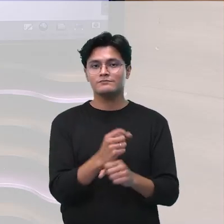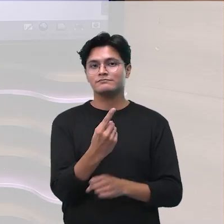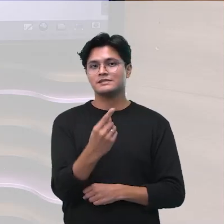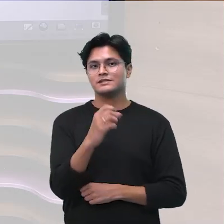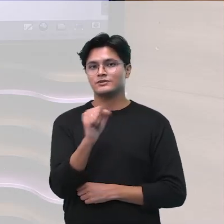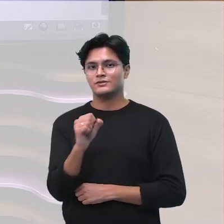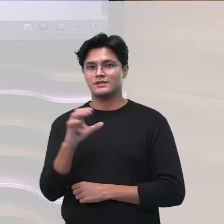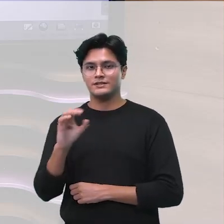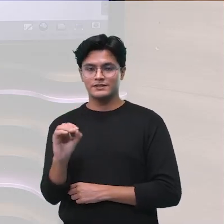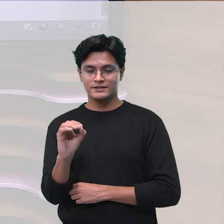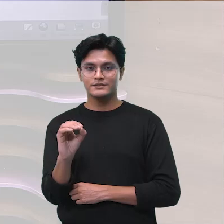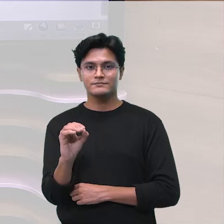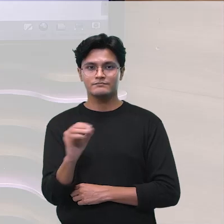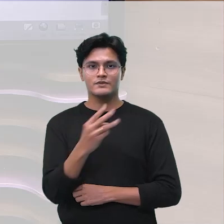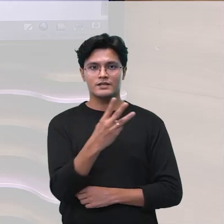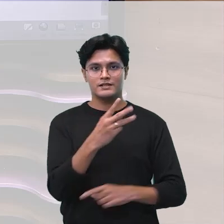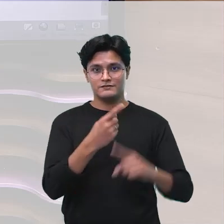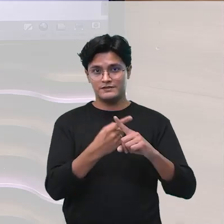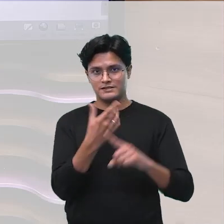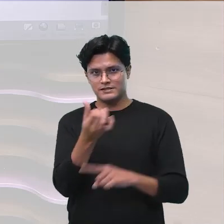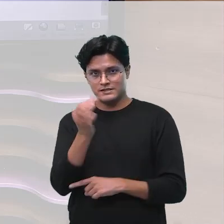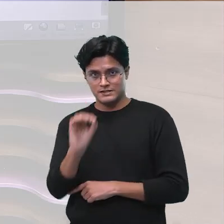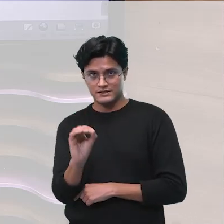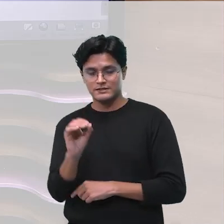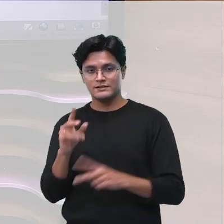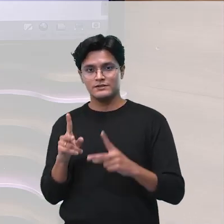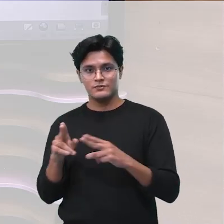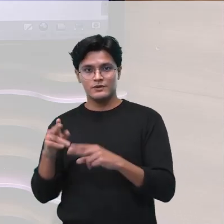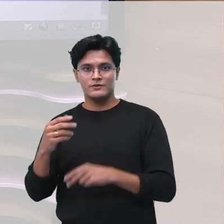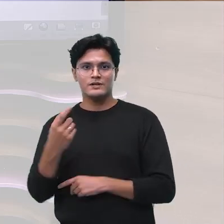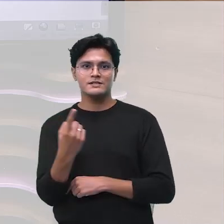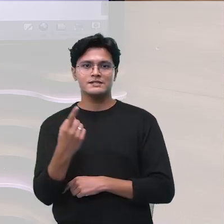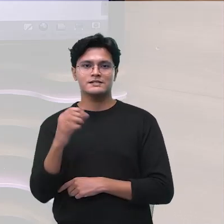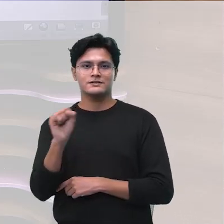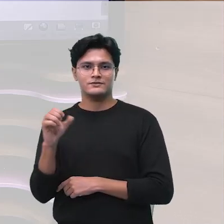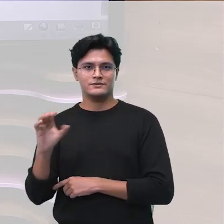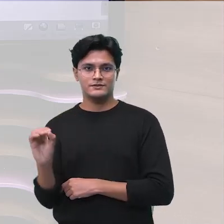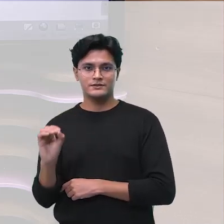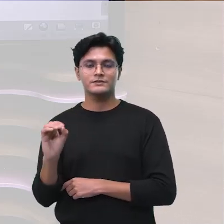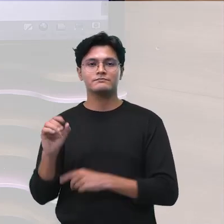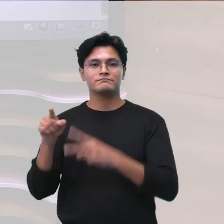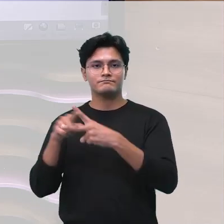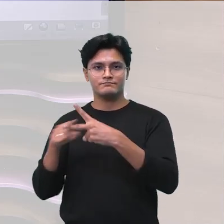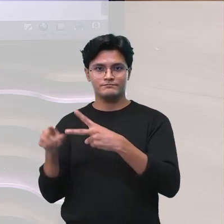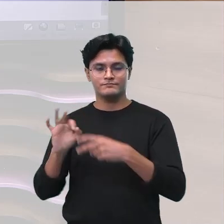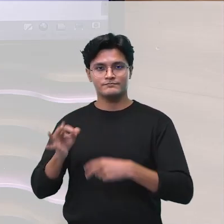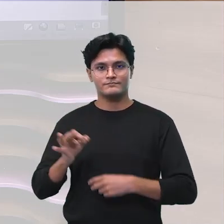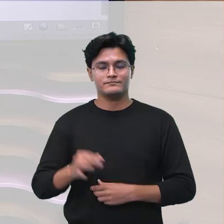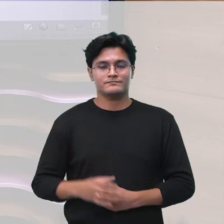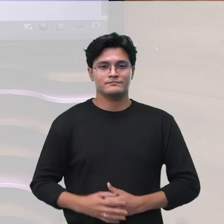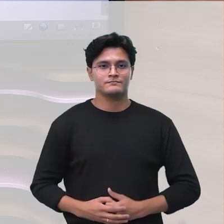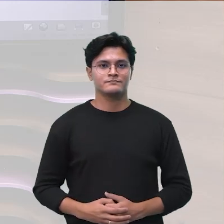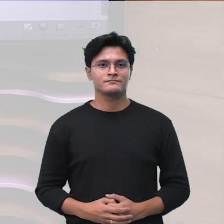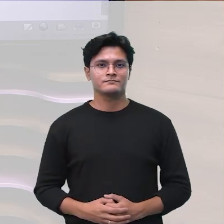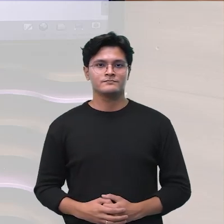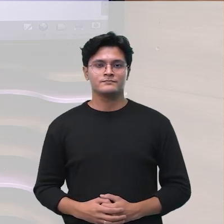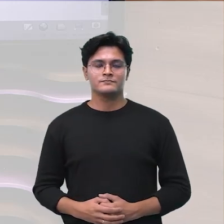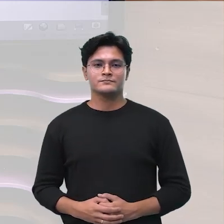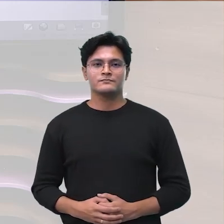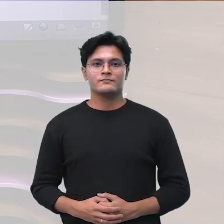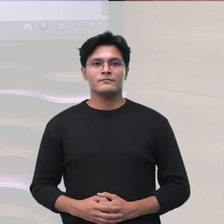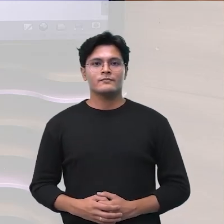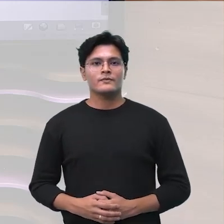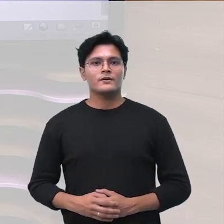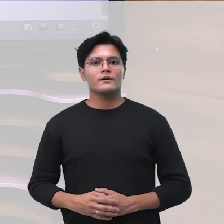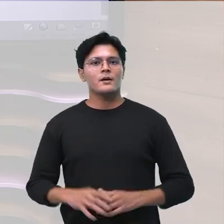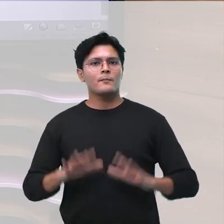3 vezes 60, 180. Então, o somatório resulta em 180 graus, tá bom? Mas vejam